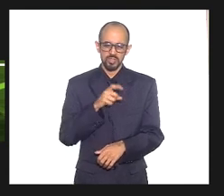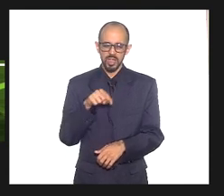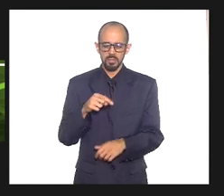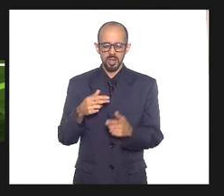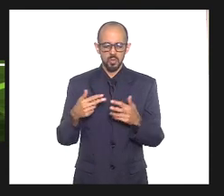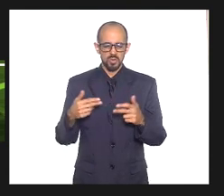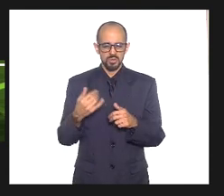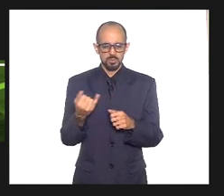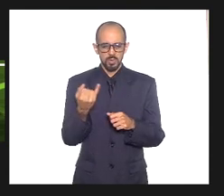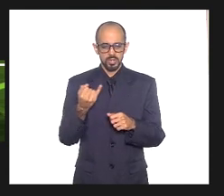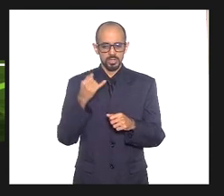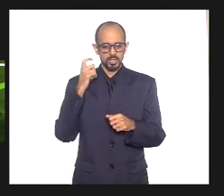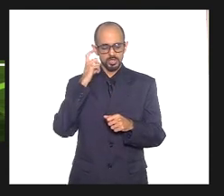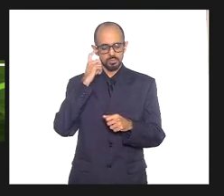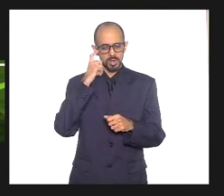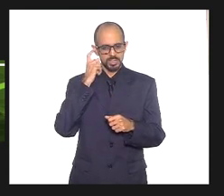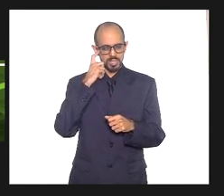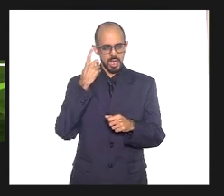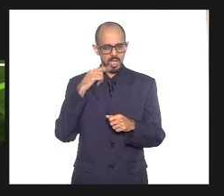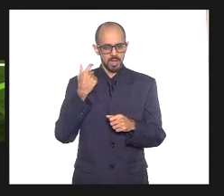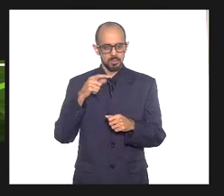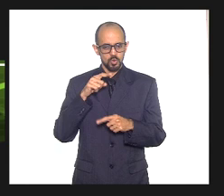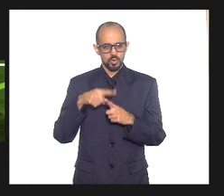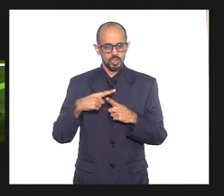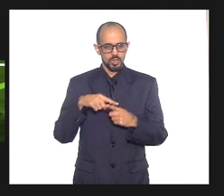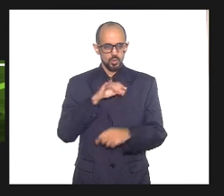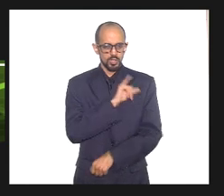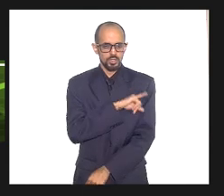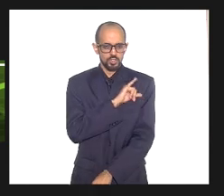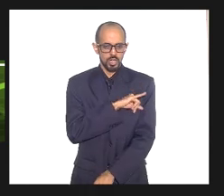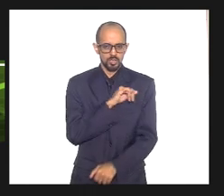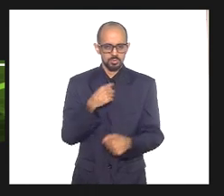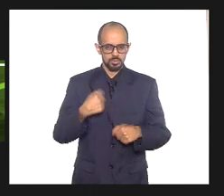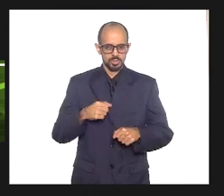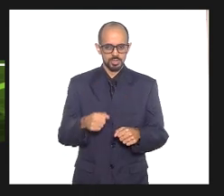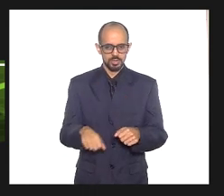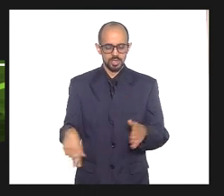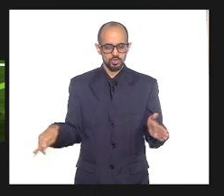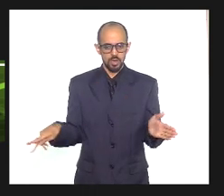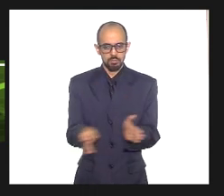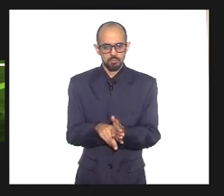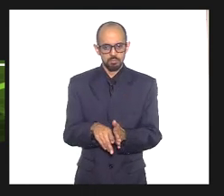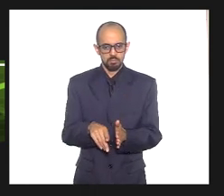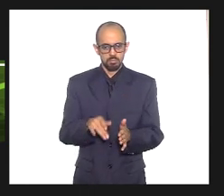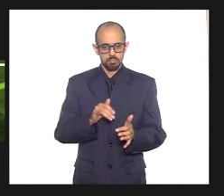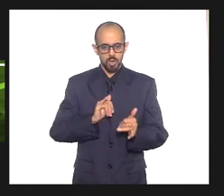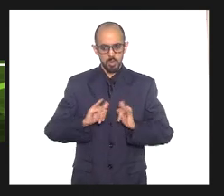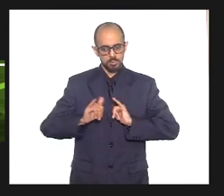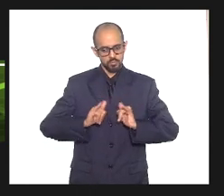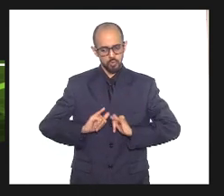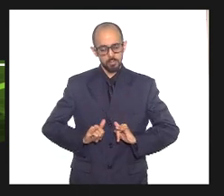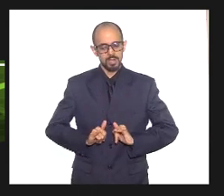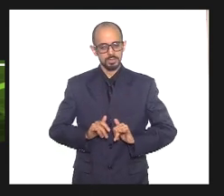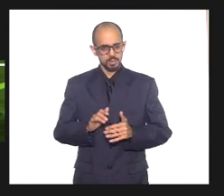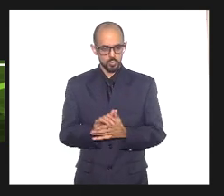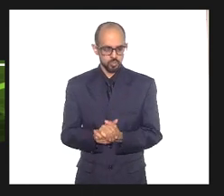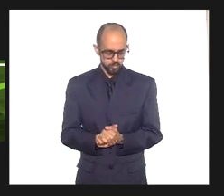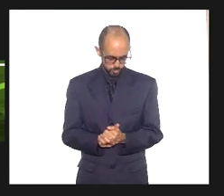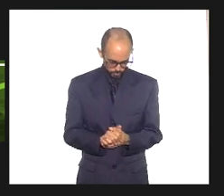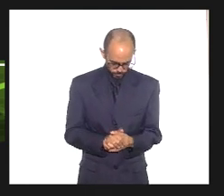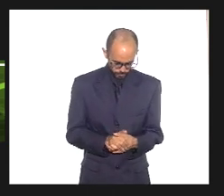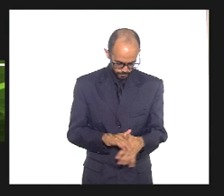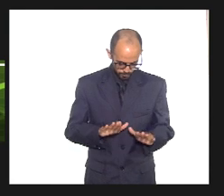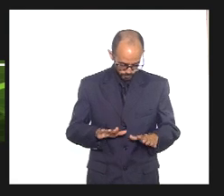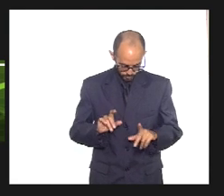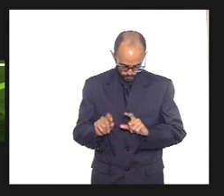pensar de que o Rio de Janeiro precisa de ter a sua própria base de dados, né? Mas aqui